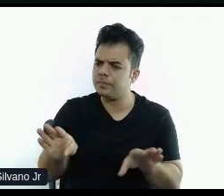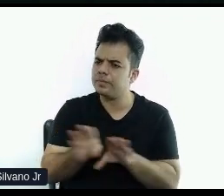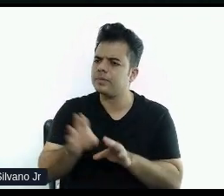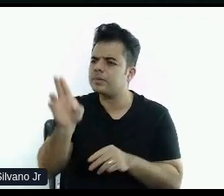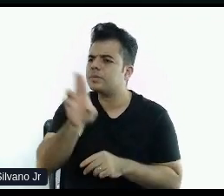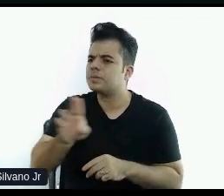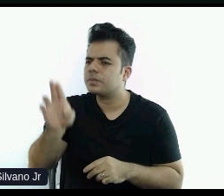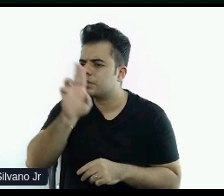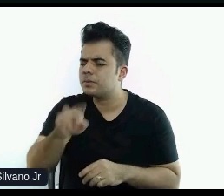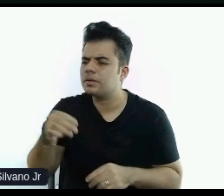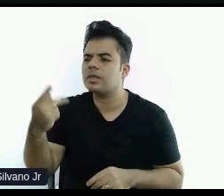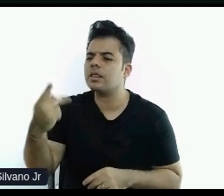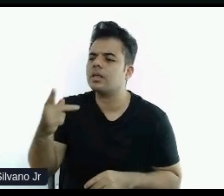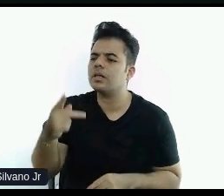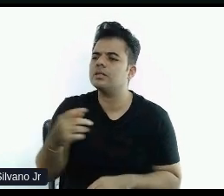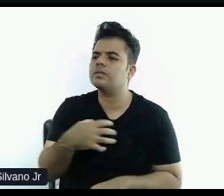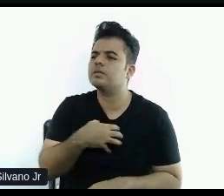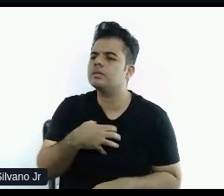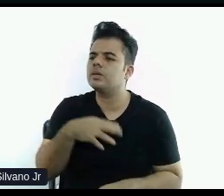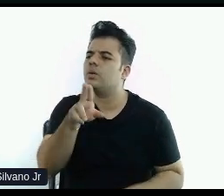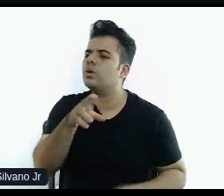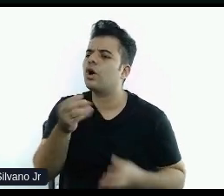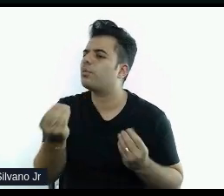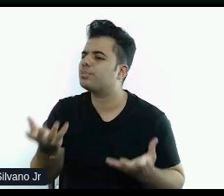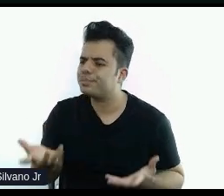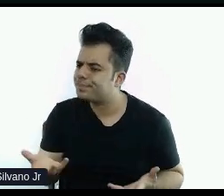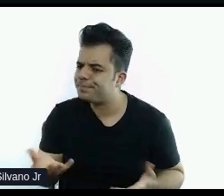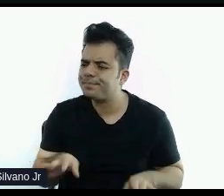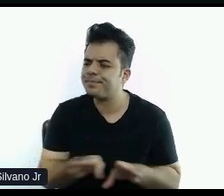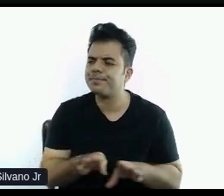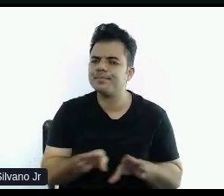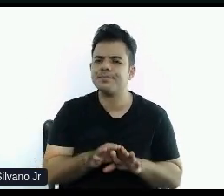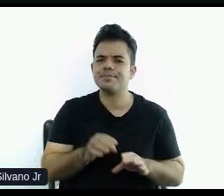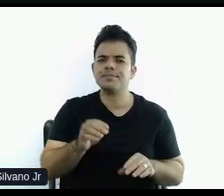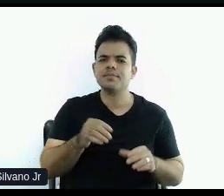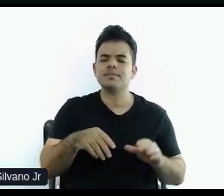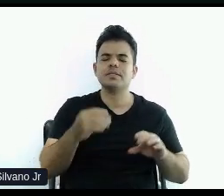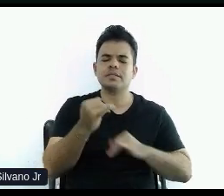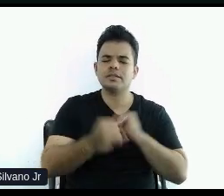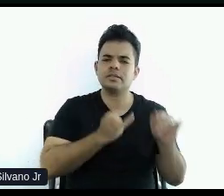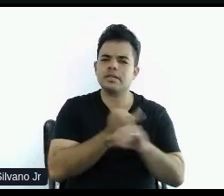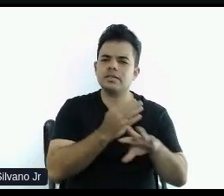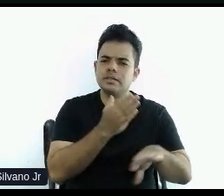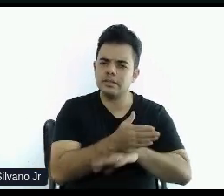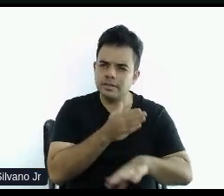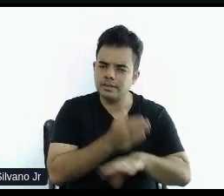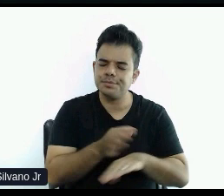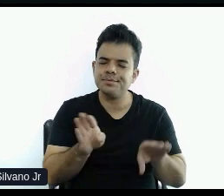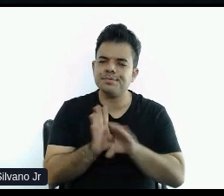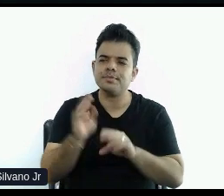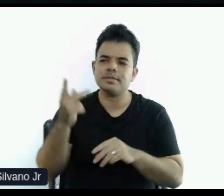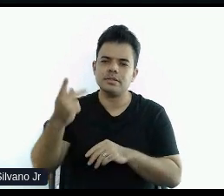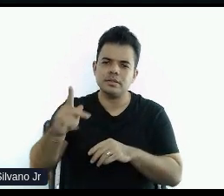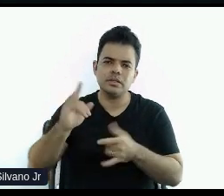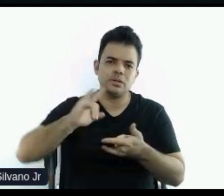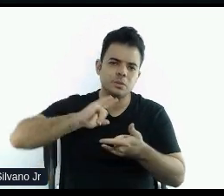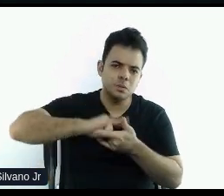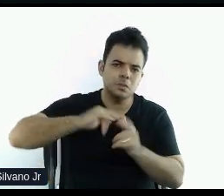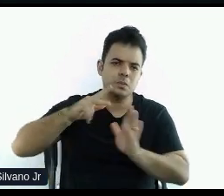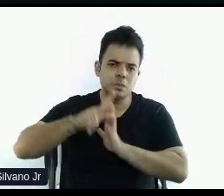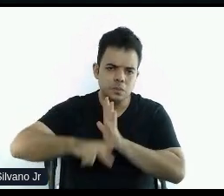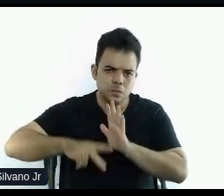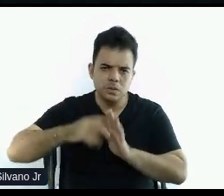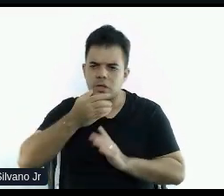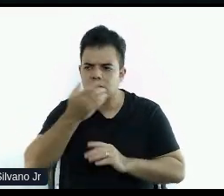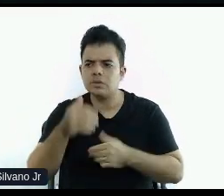a usuária usa. Então, qual é o sistema operacional, quais são os navegadores, para justamente a gente conseguir fazer o segundo ponto,